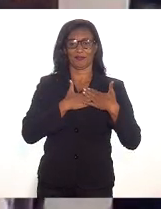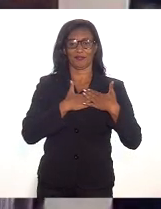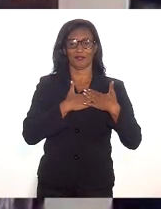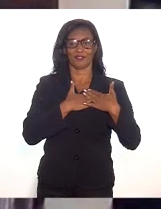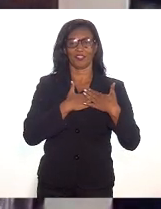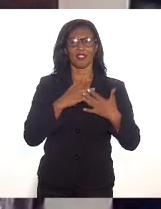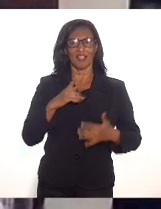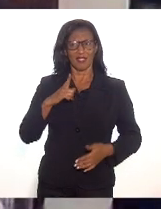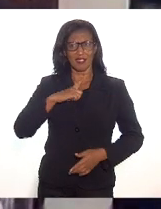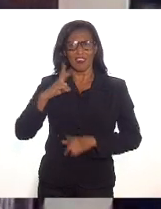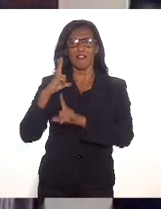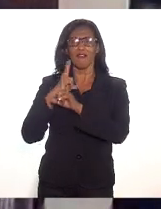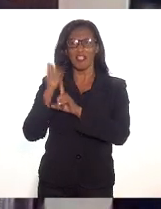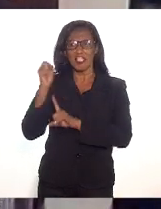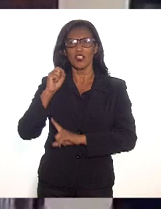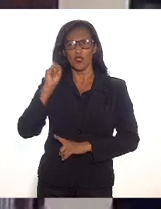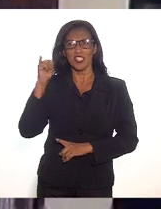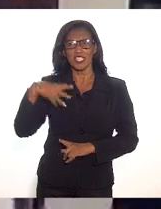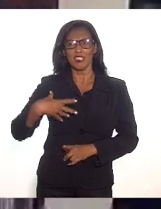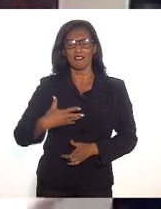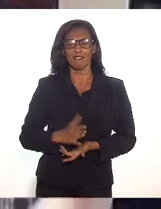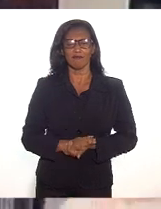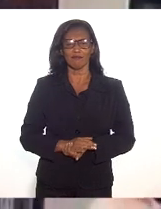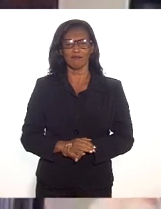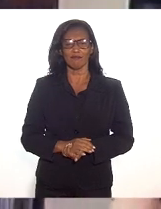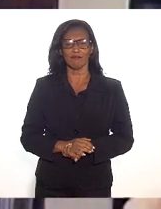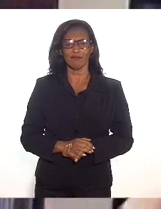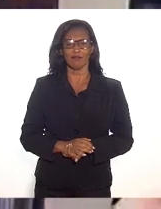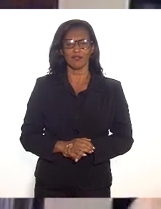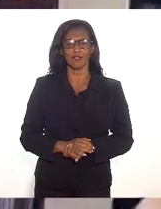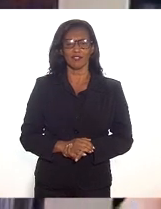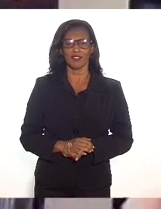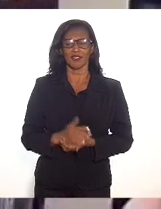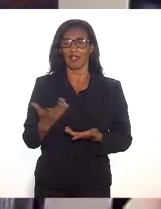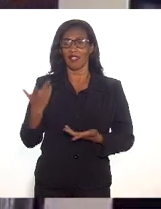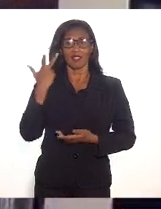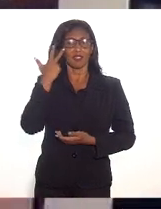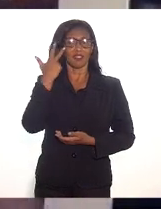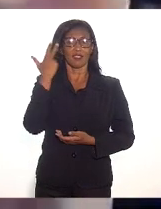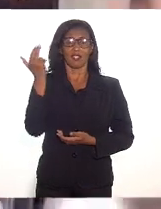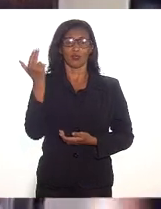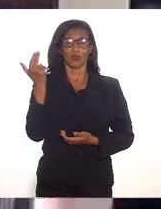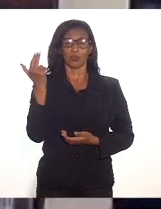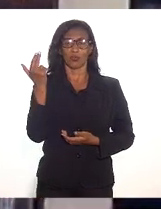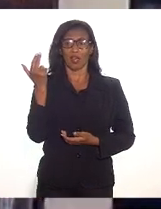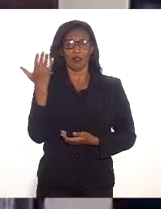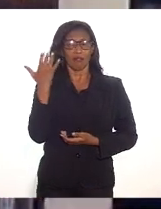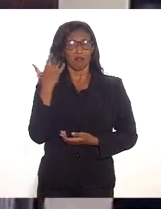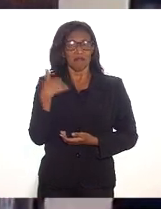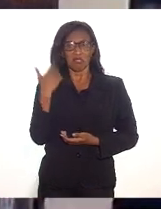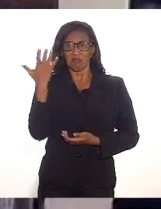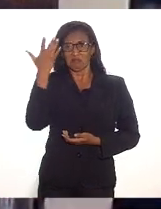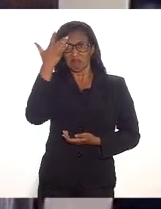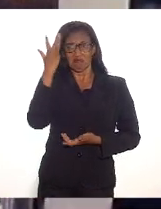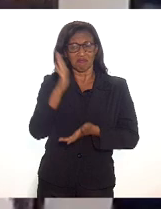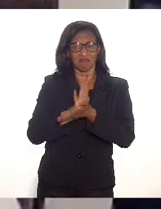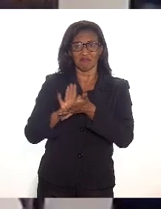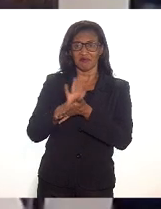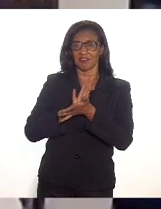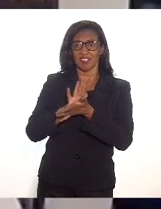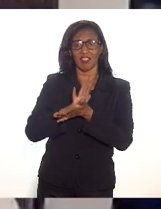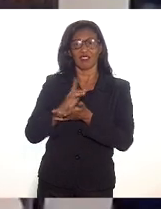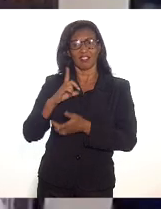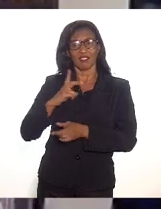teve vencedores, sim. Aí tem uma coisa natural. Não vejo nada demais em ter